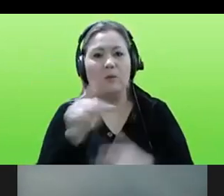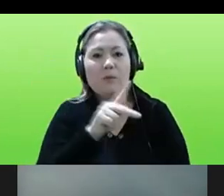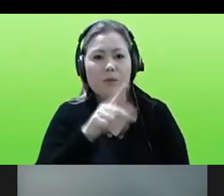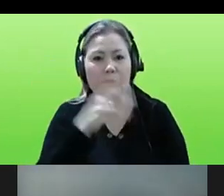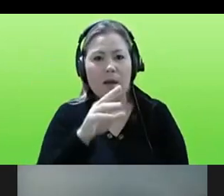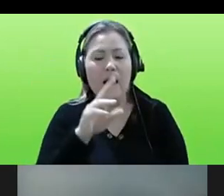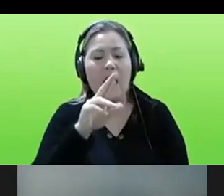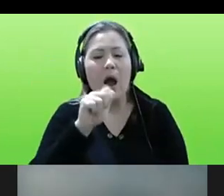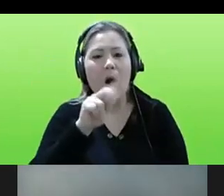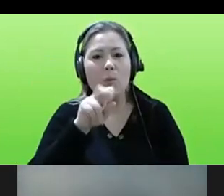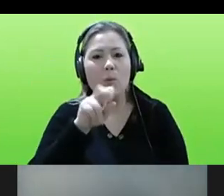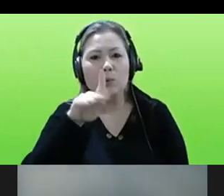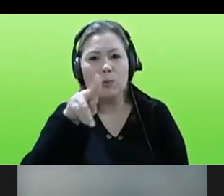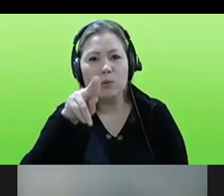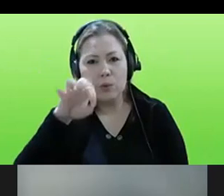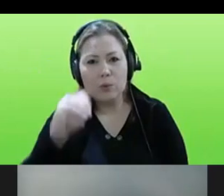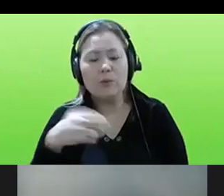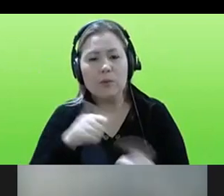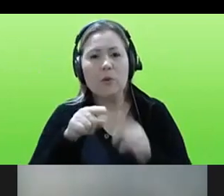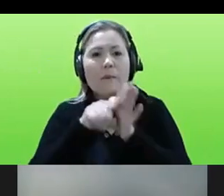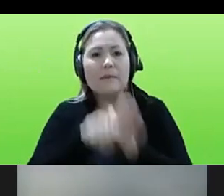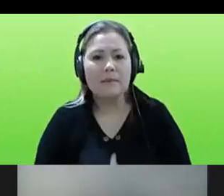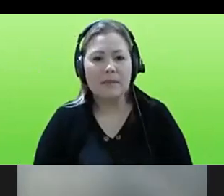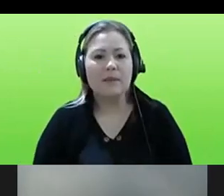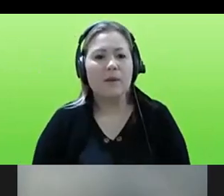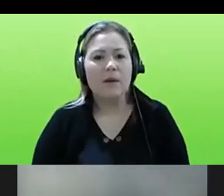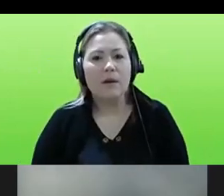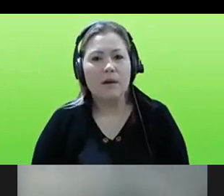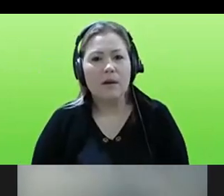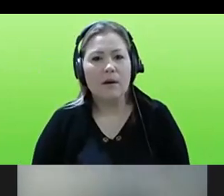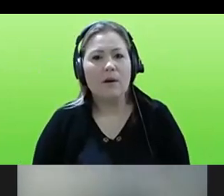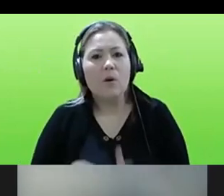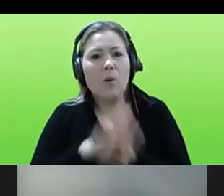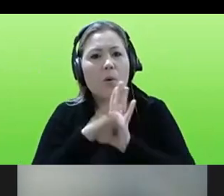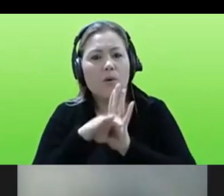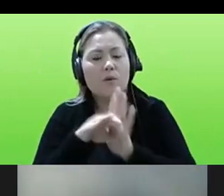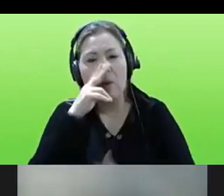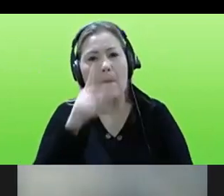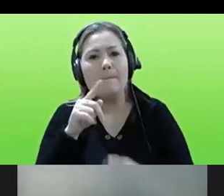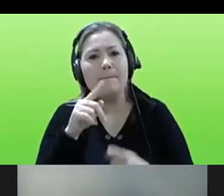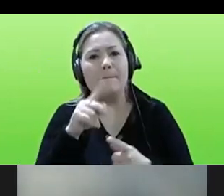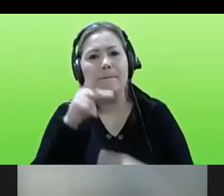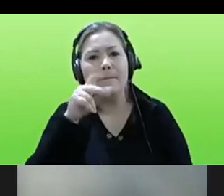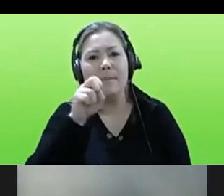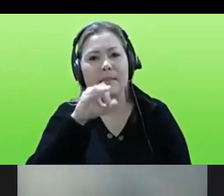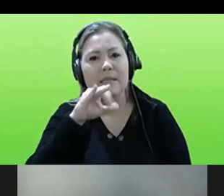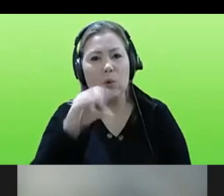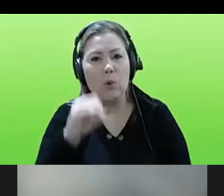Rubin. Eu estou pesquisando o conceito de psicopolítica no pensamento do Byung-Chul